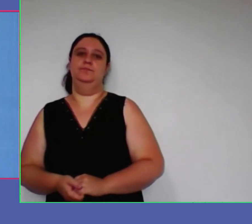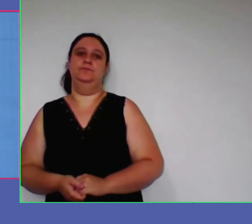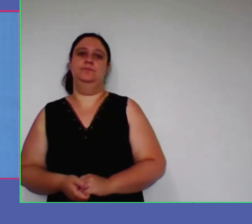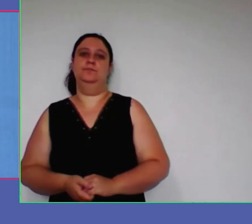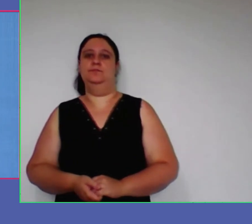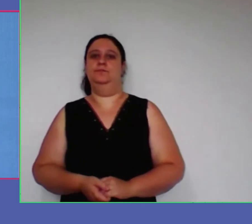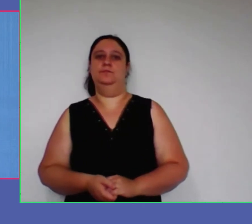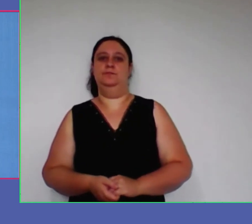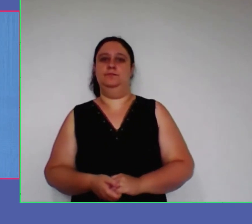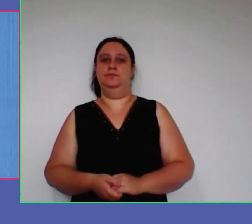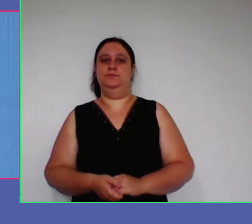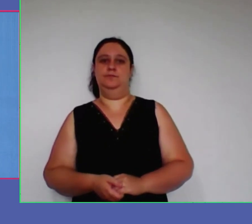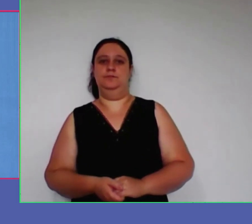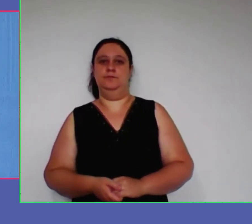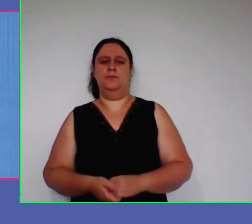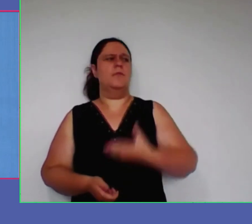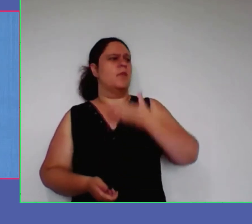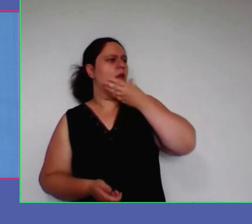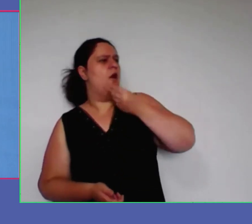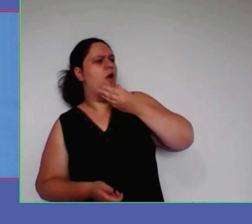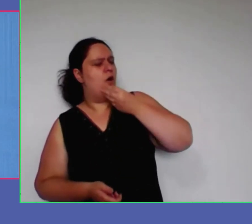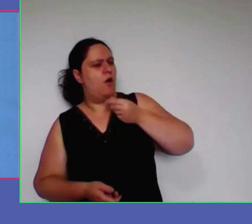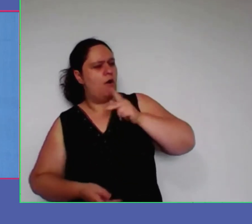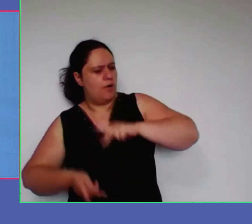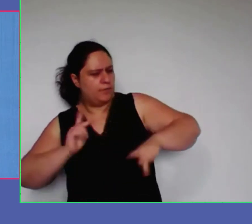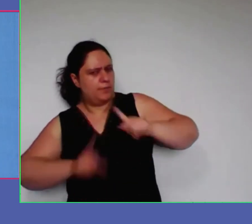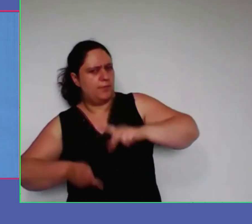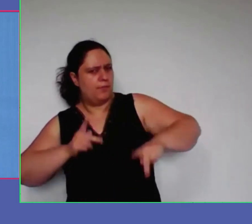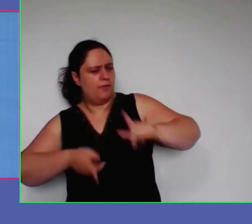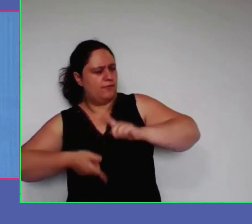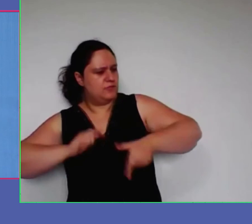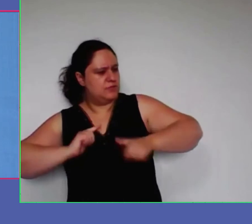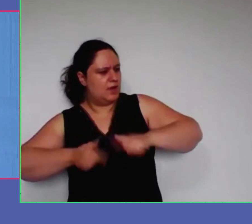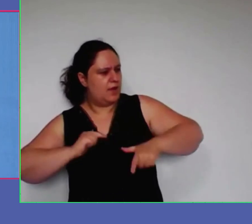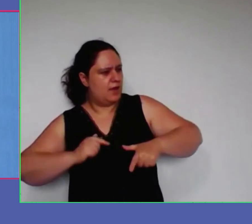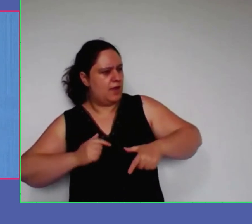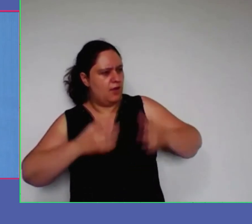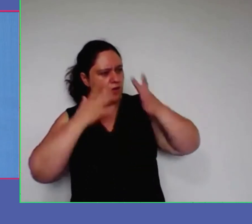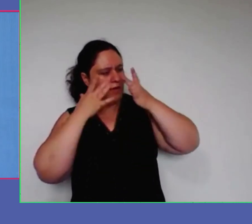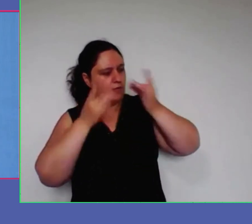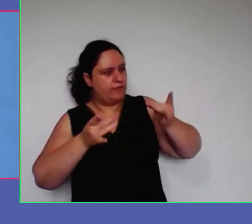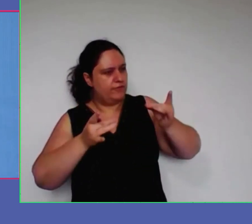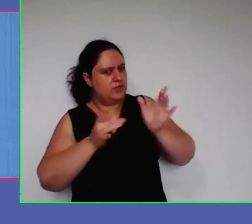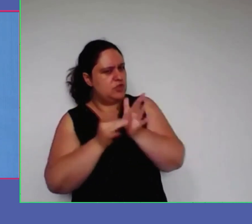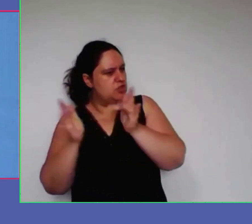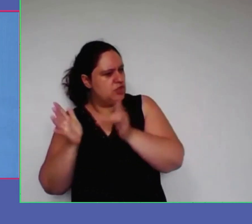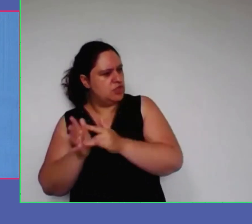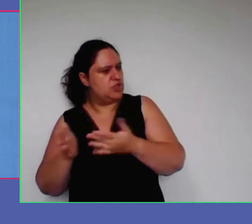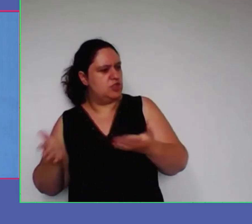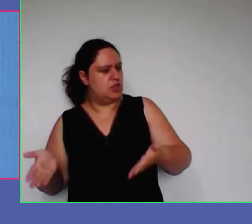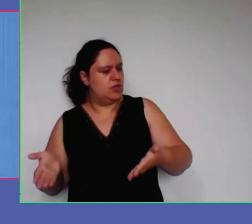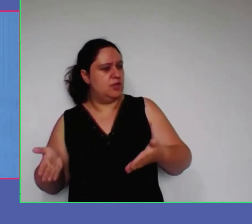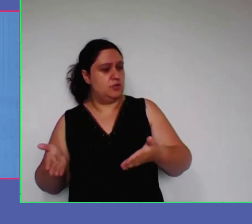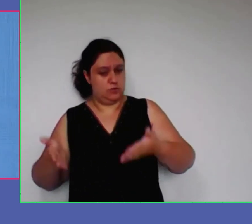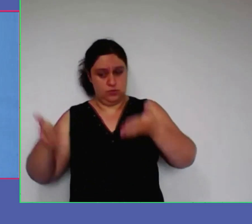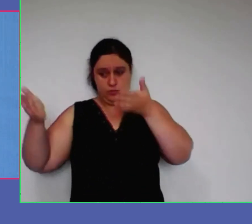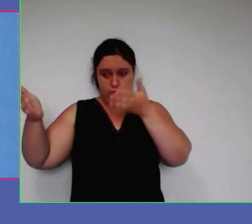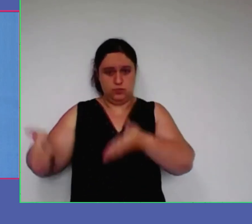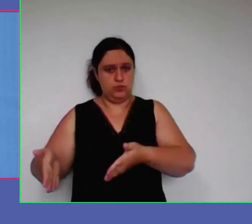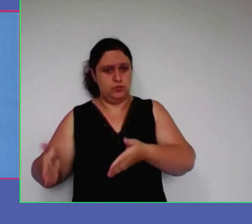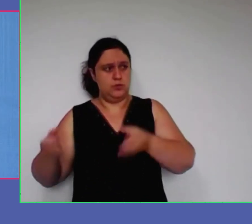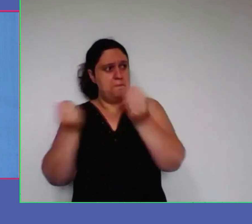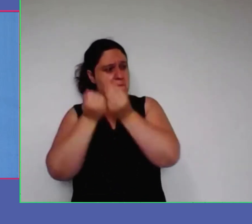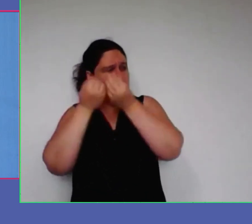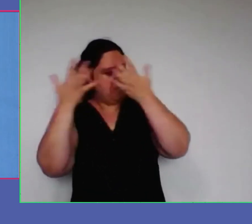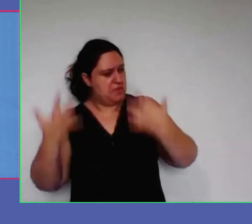Varões israelitas, atendei a estas palavras: Jesus, o Nazareno, varão aprovado por Deus, diante de vós, com milagres e prodígios e sinais,